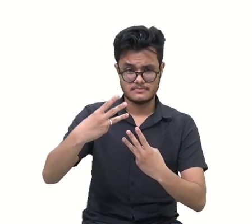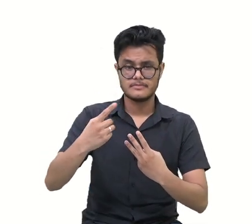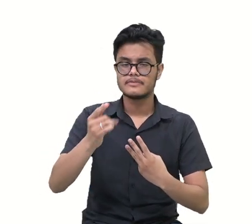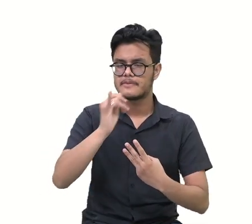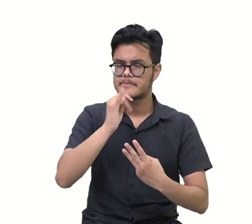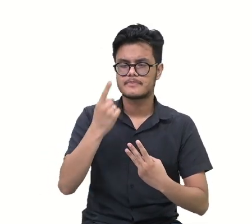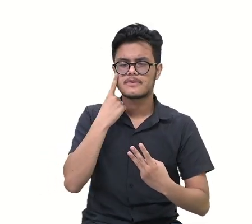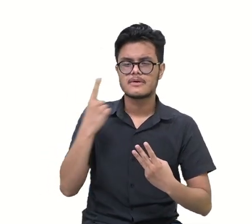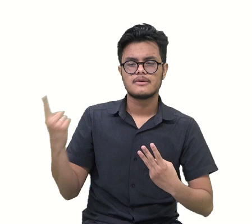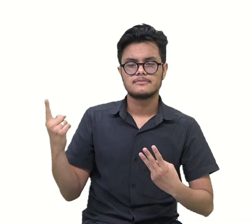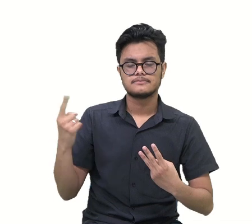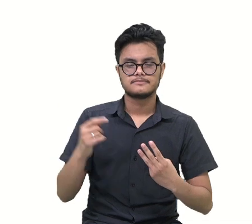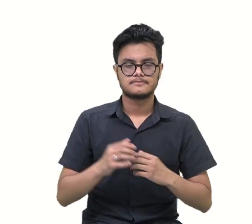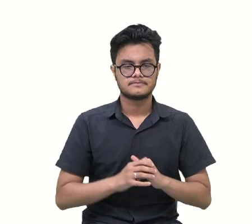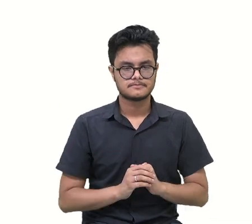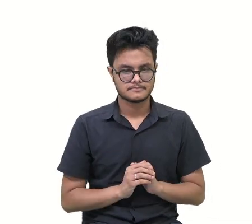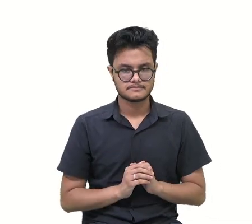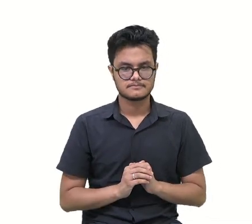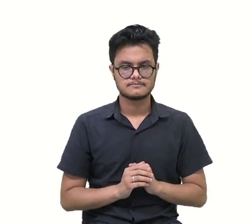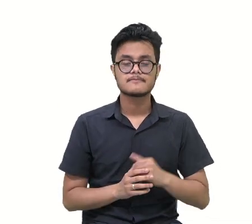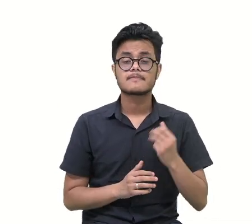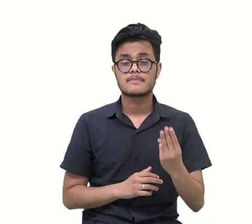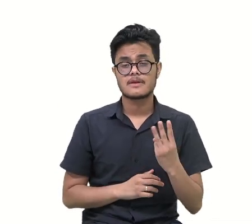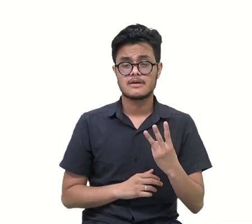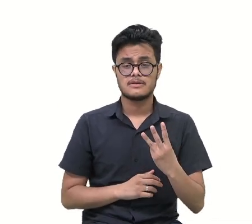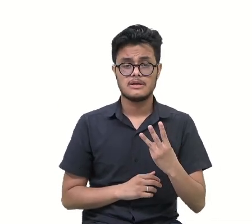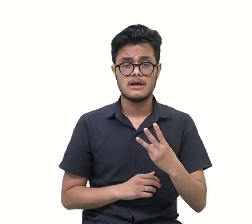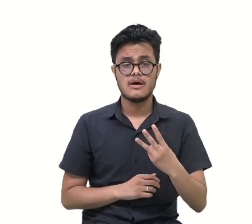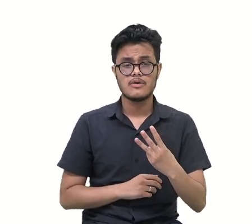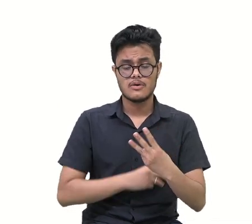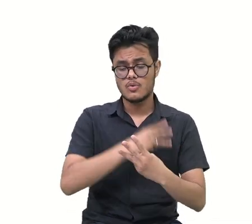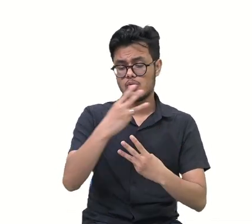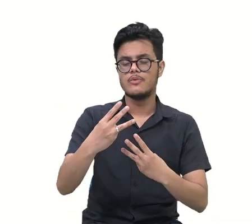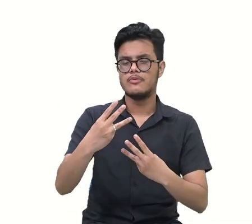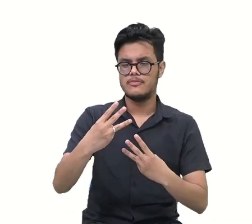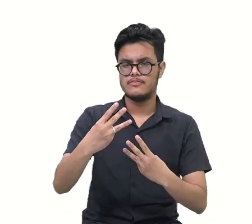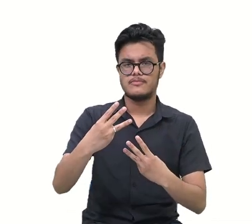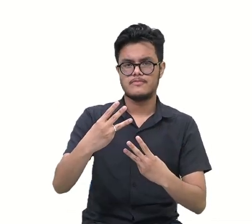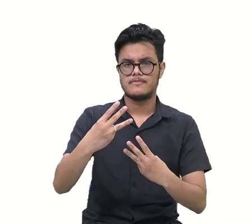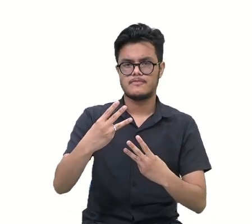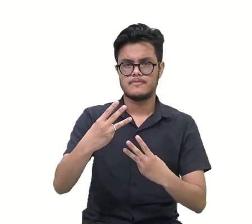O próximo aqui seria 3 elevado a 3,